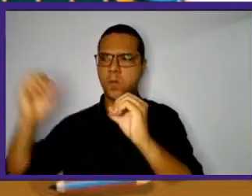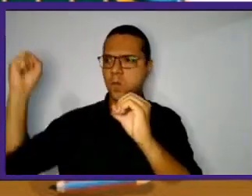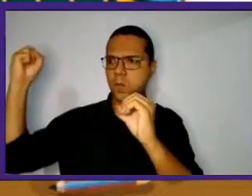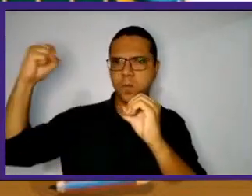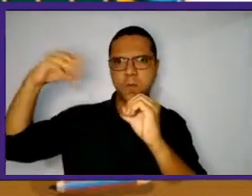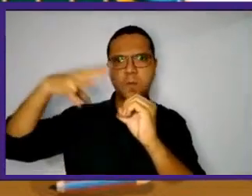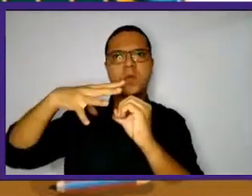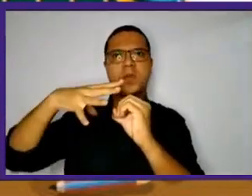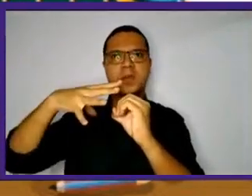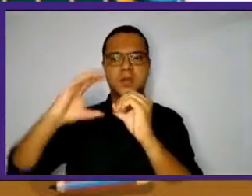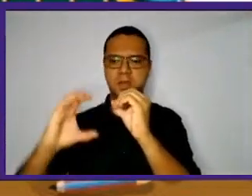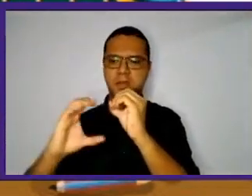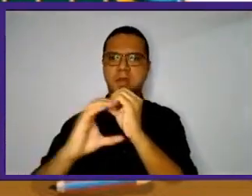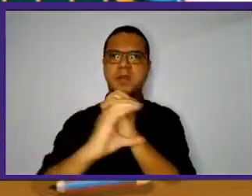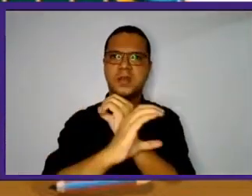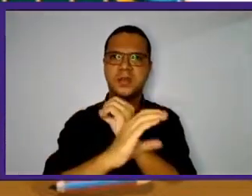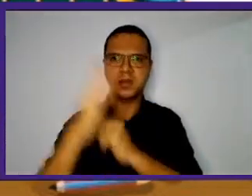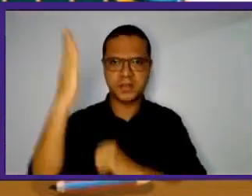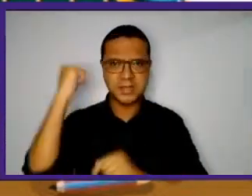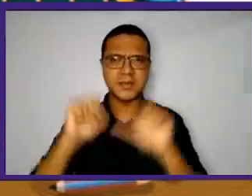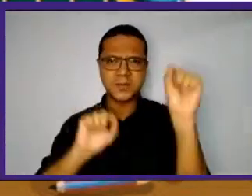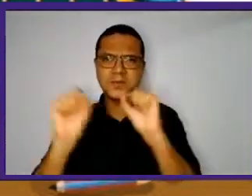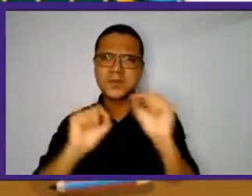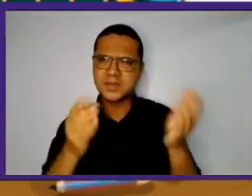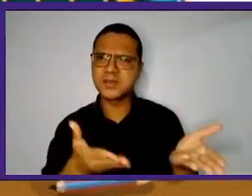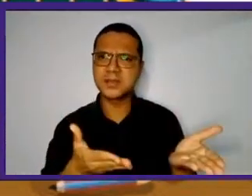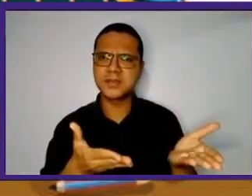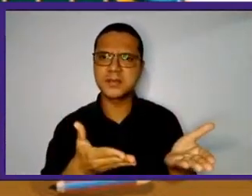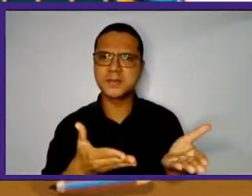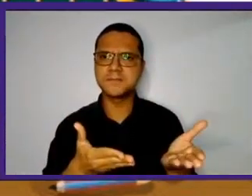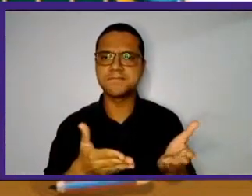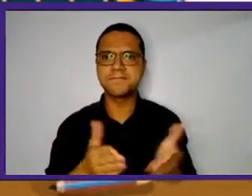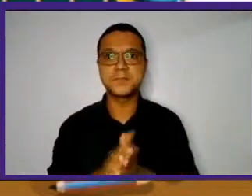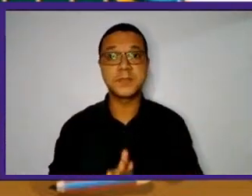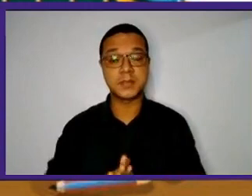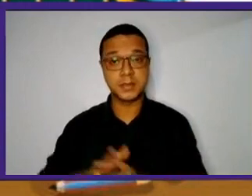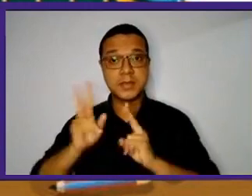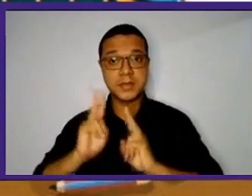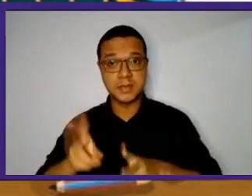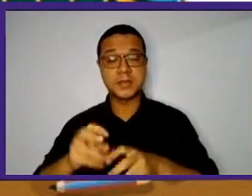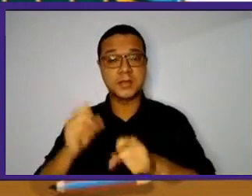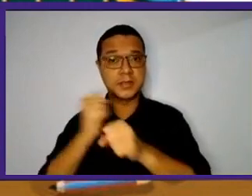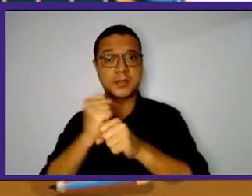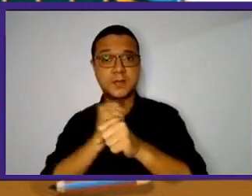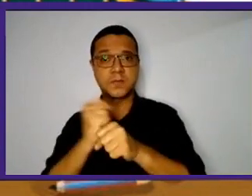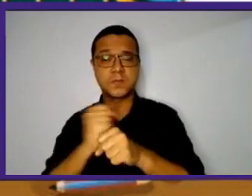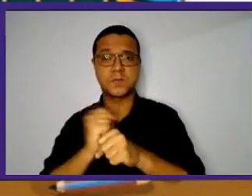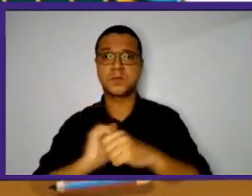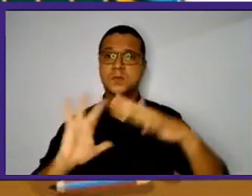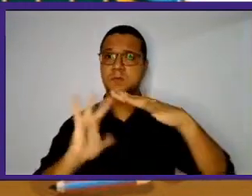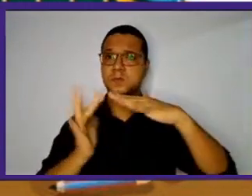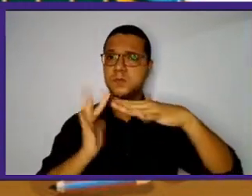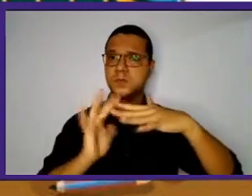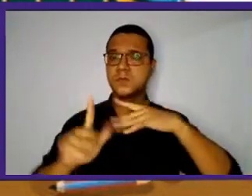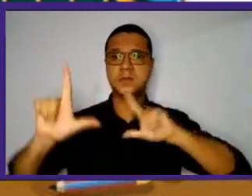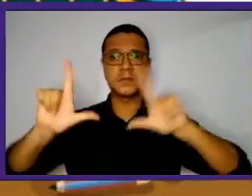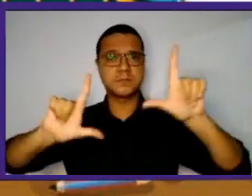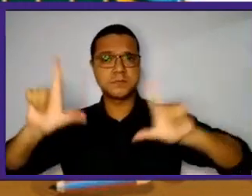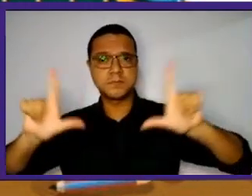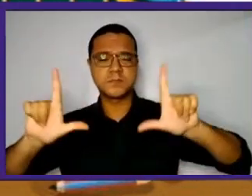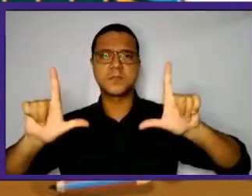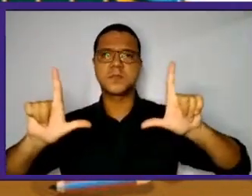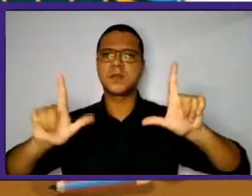ouviram falar nisso? Sabe, todo ano na escola, nas redes sociais, na